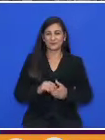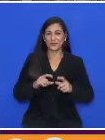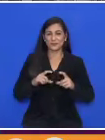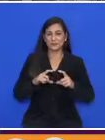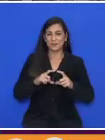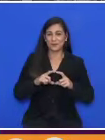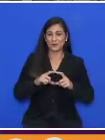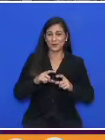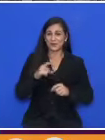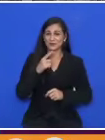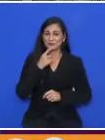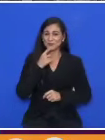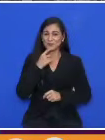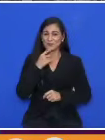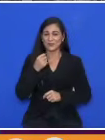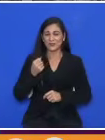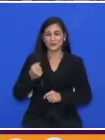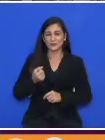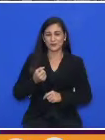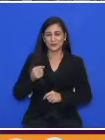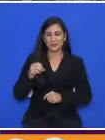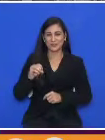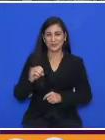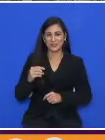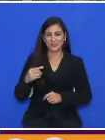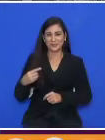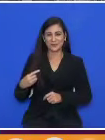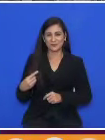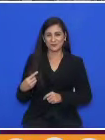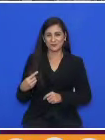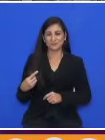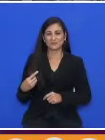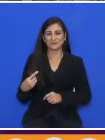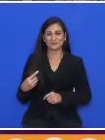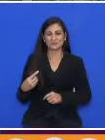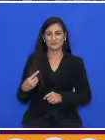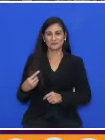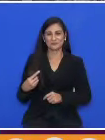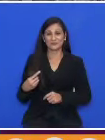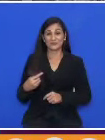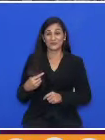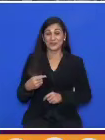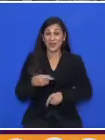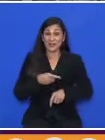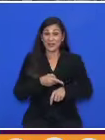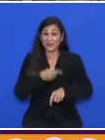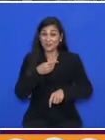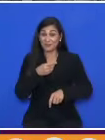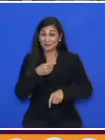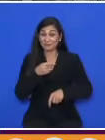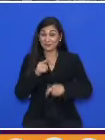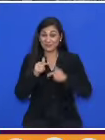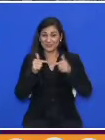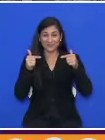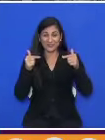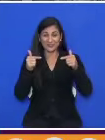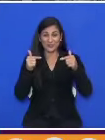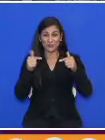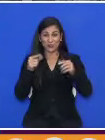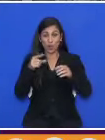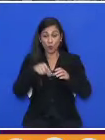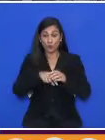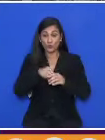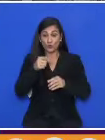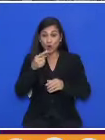Bola vermelha, número 01. Vermelha, 01. Agora, sua sorte pode vir com este número, o 20º